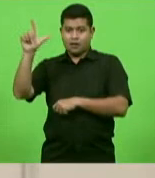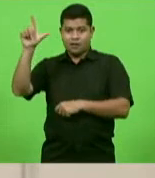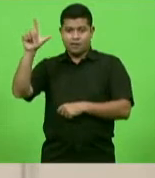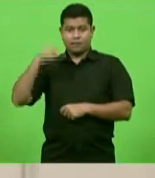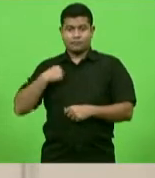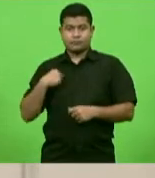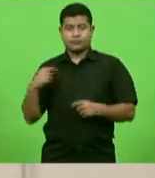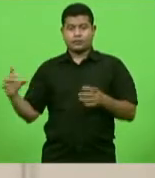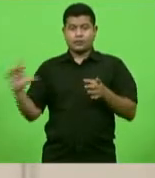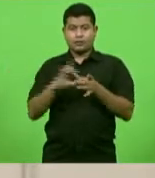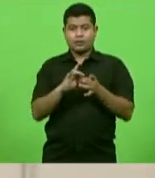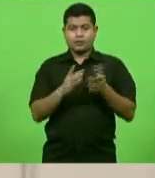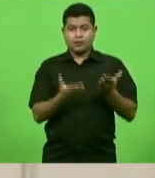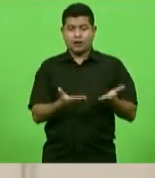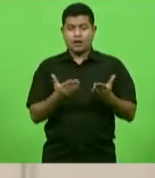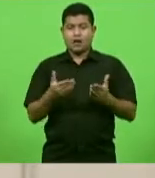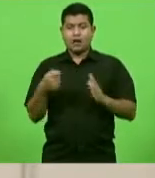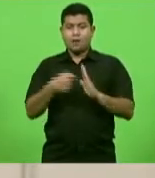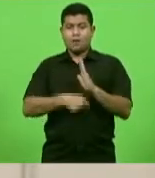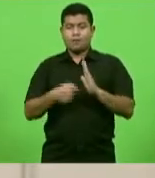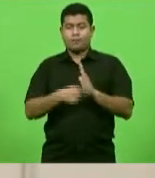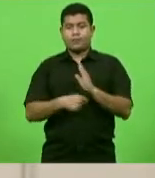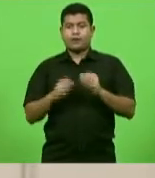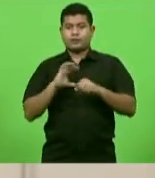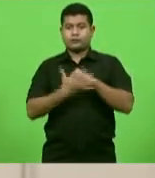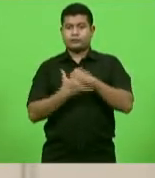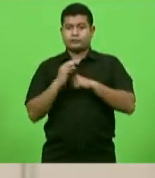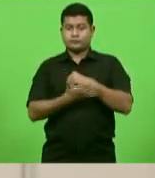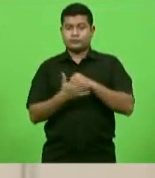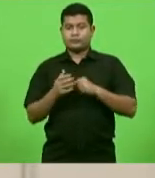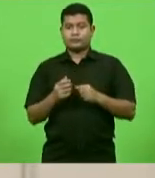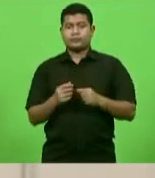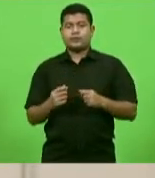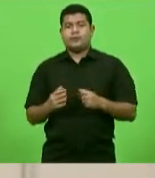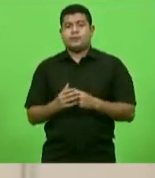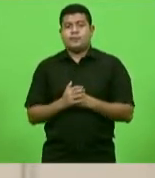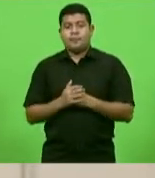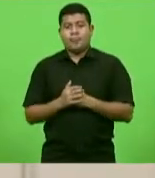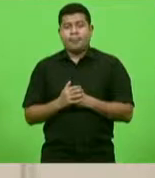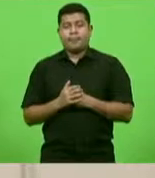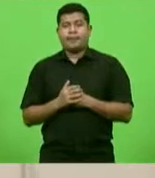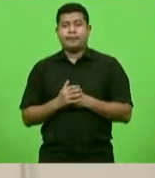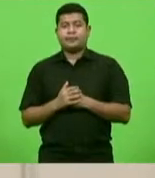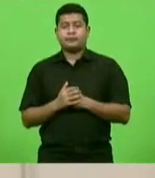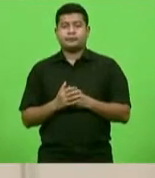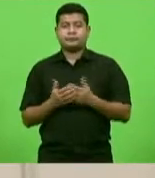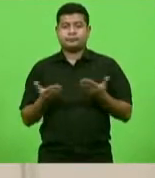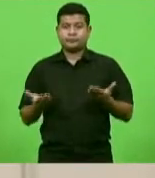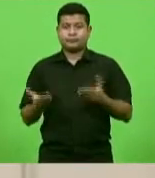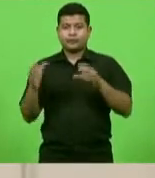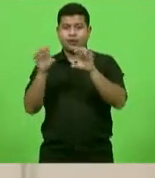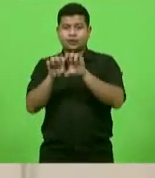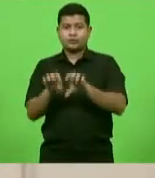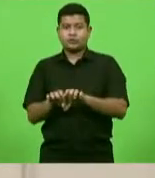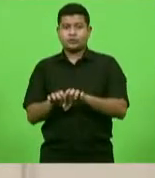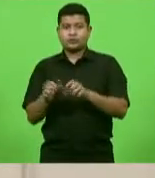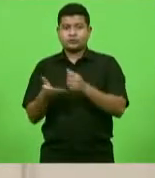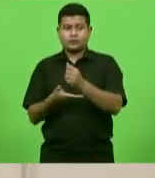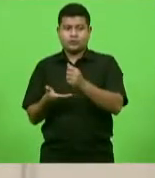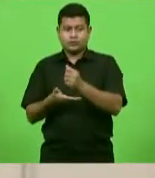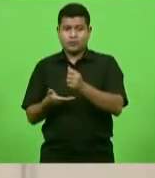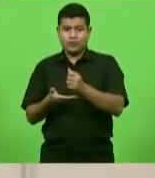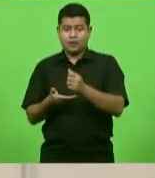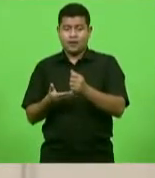pandemia decorrente da Covid-19. No corpo da fundamentação, a Corte de Contas